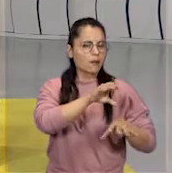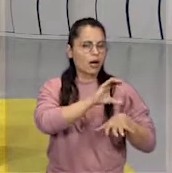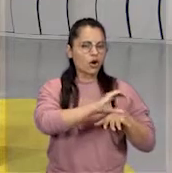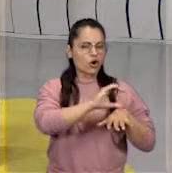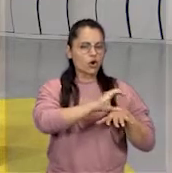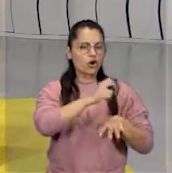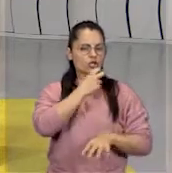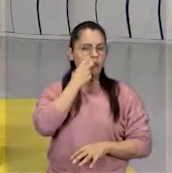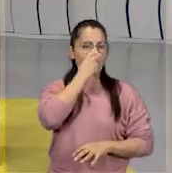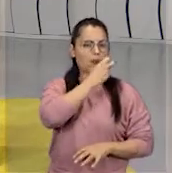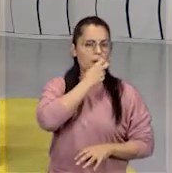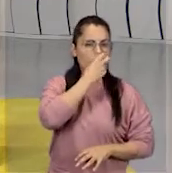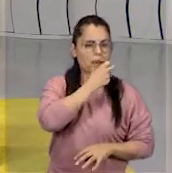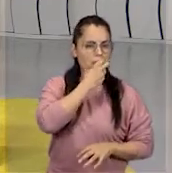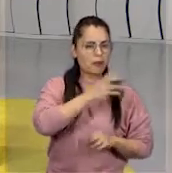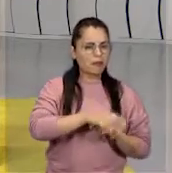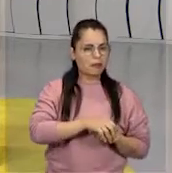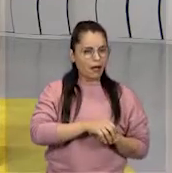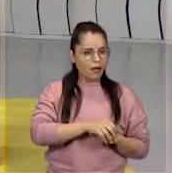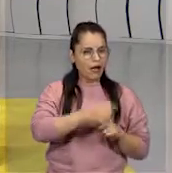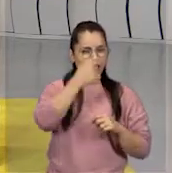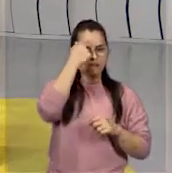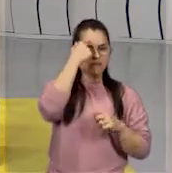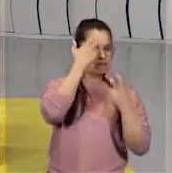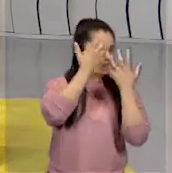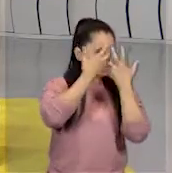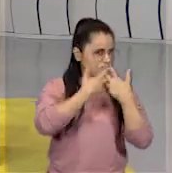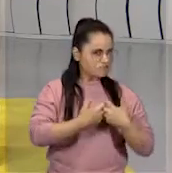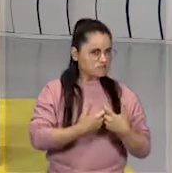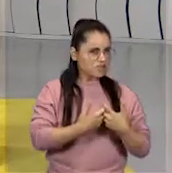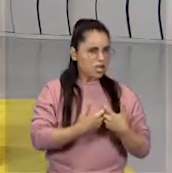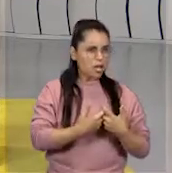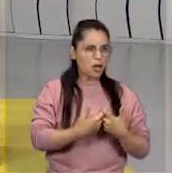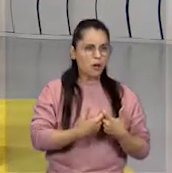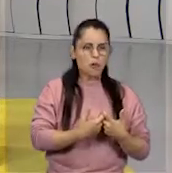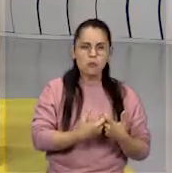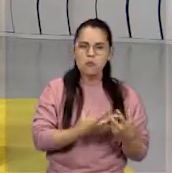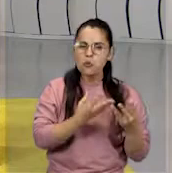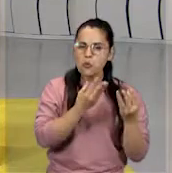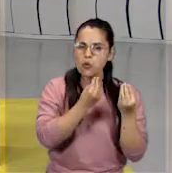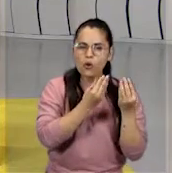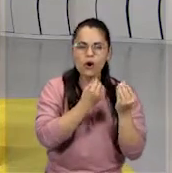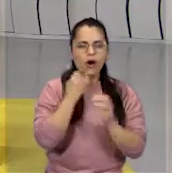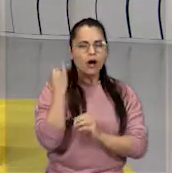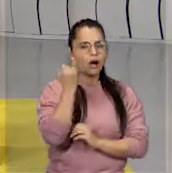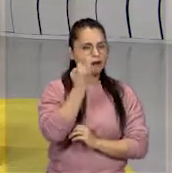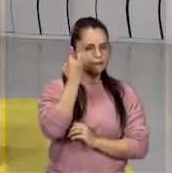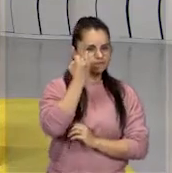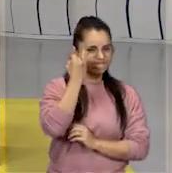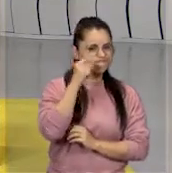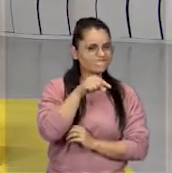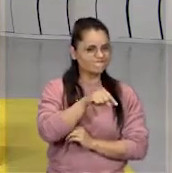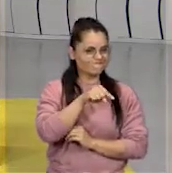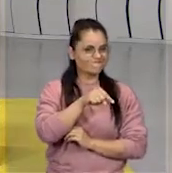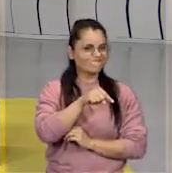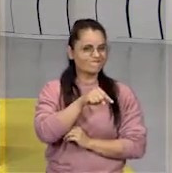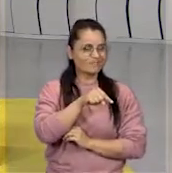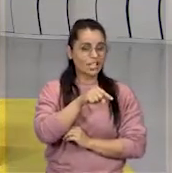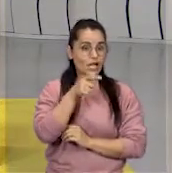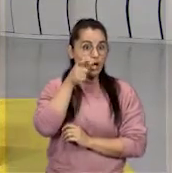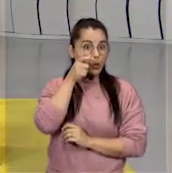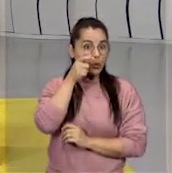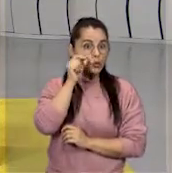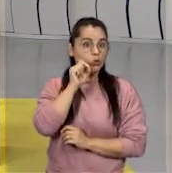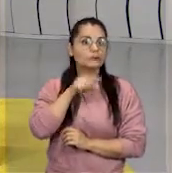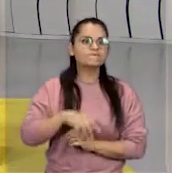de oratória e retórica. Eles eram muito importantes na época. E uma coisa curiosa, que é bom a